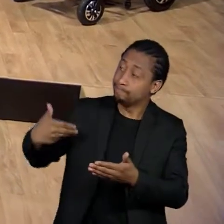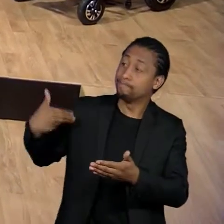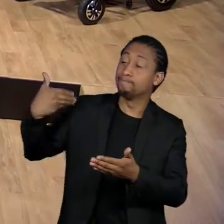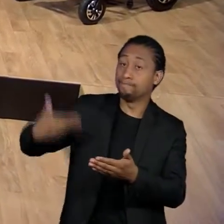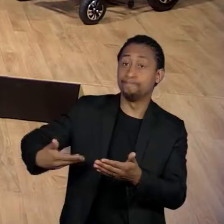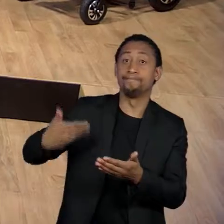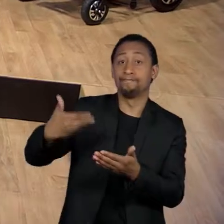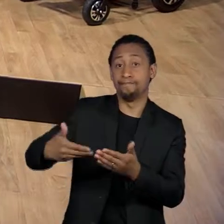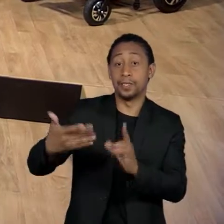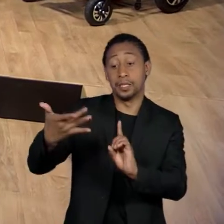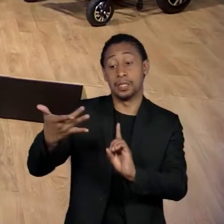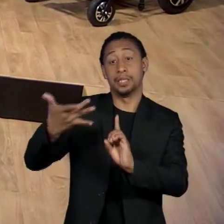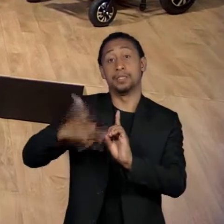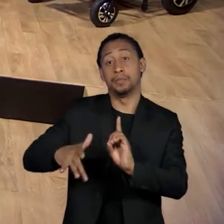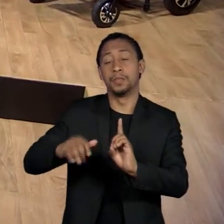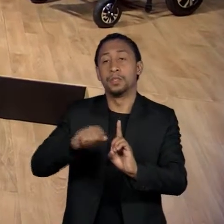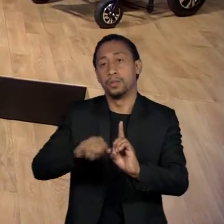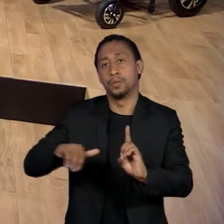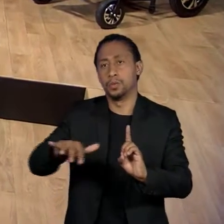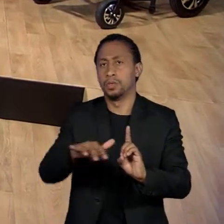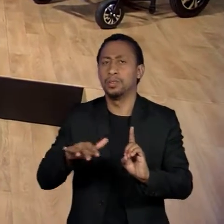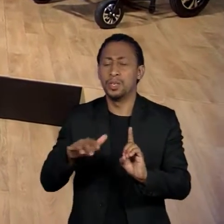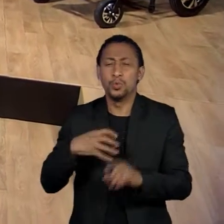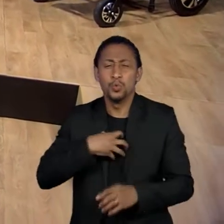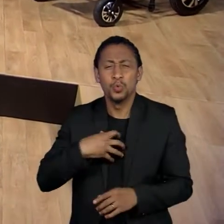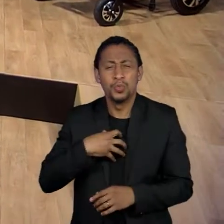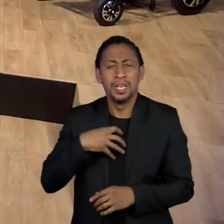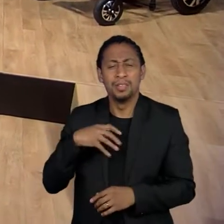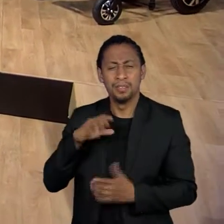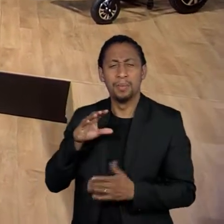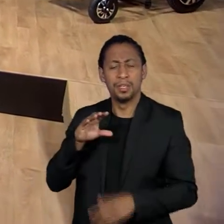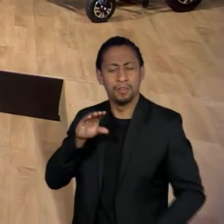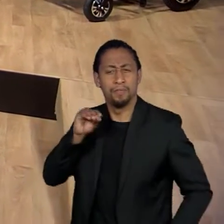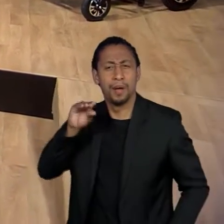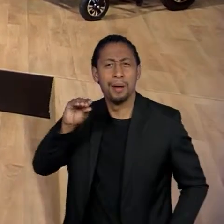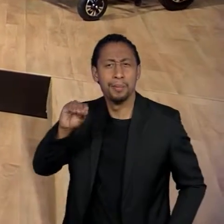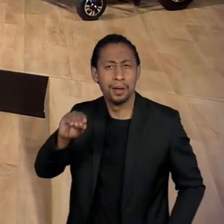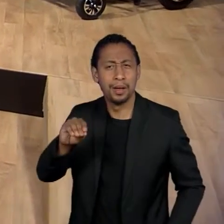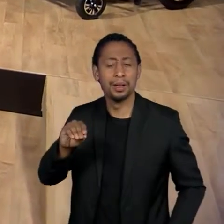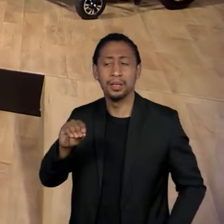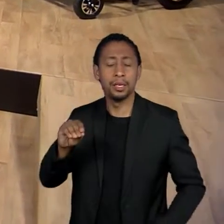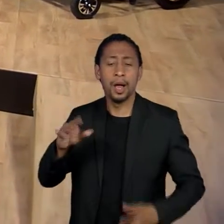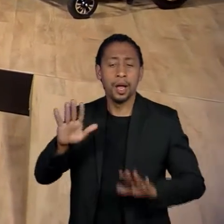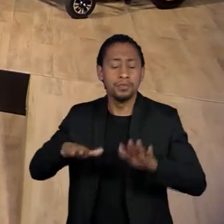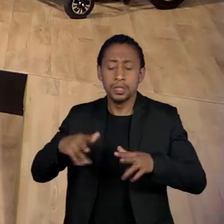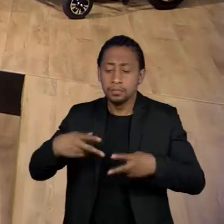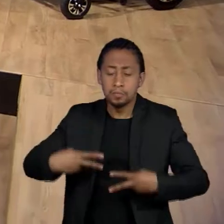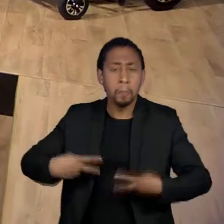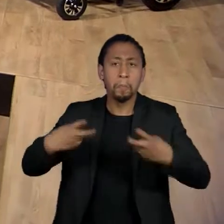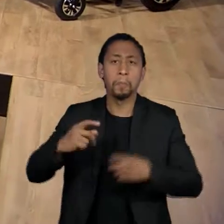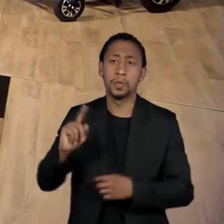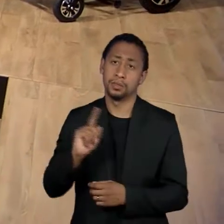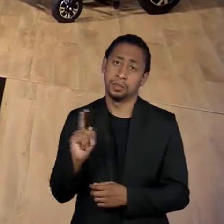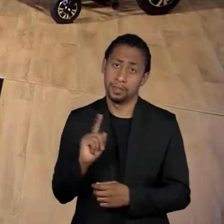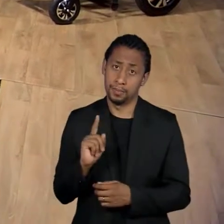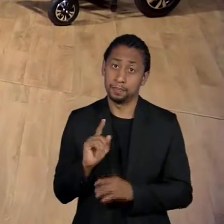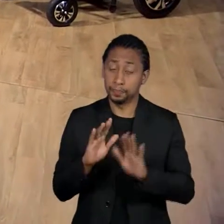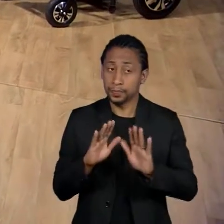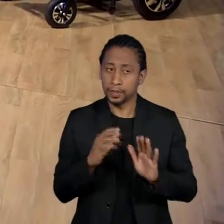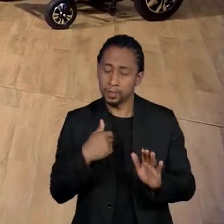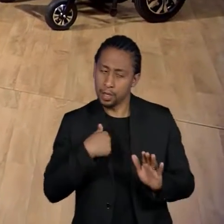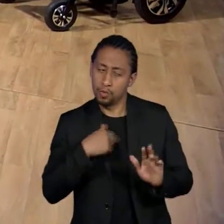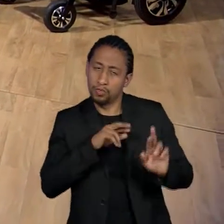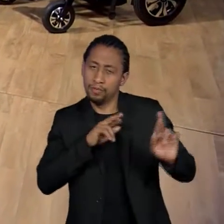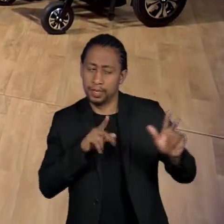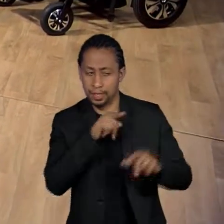do capacitismo estrutural mesmo na fala, e a gente nem percebe. Sim. E eu acho que, assim, diferente do Ivan,